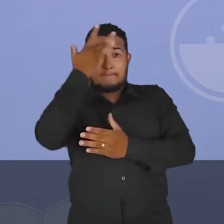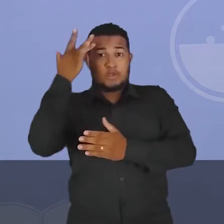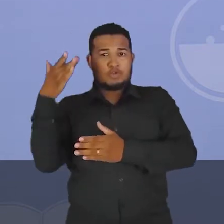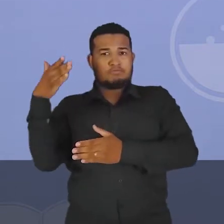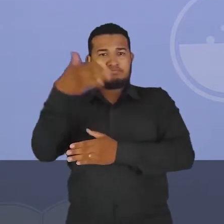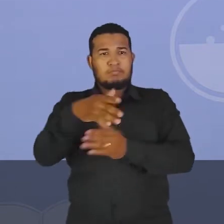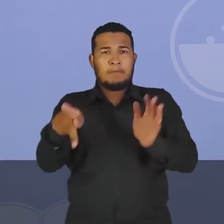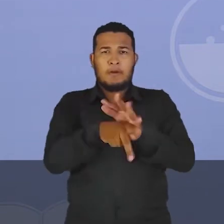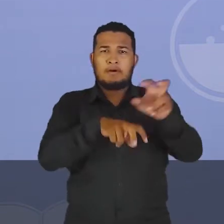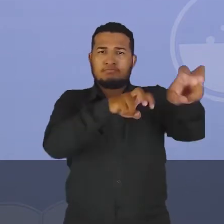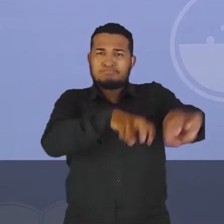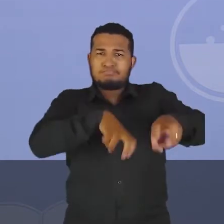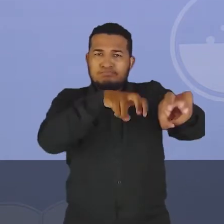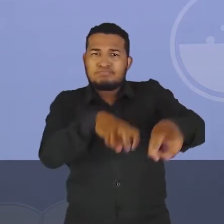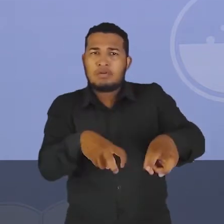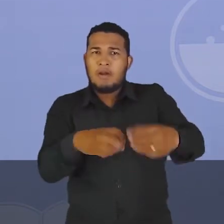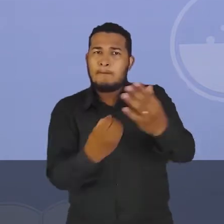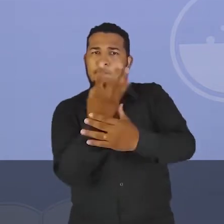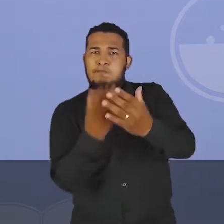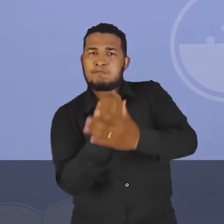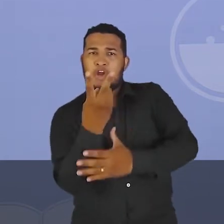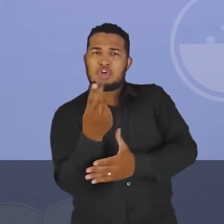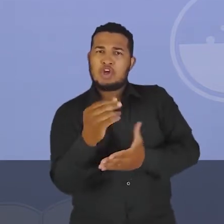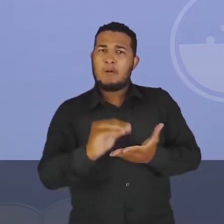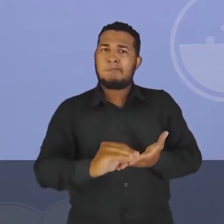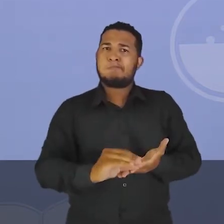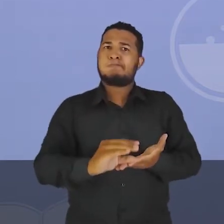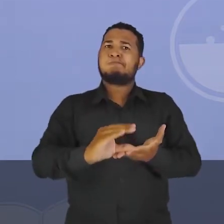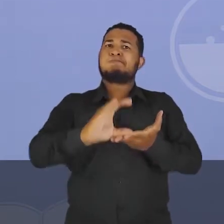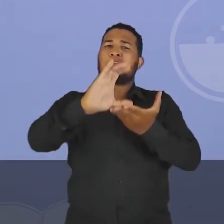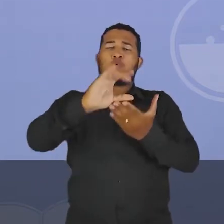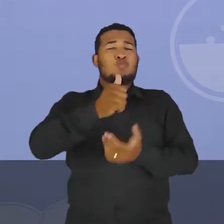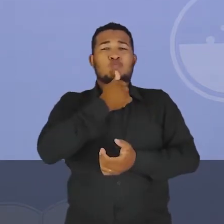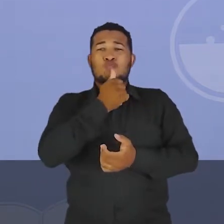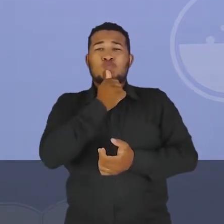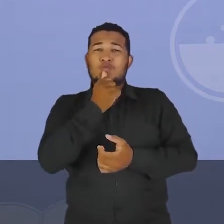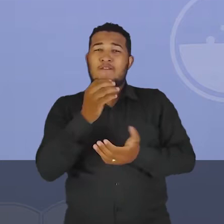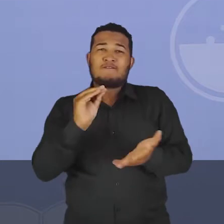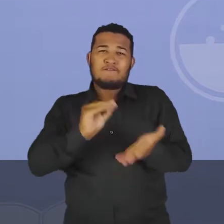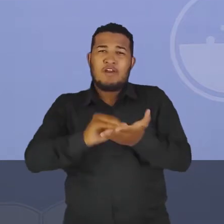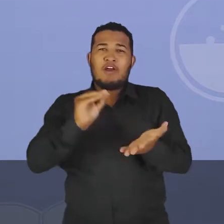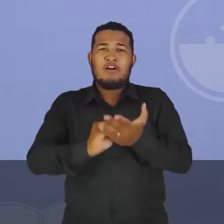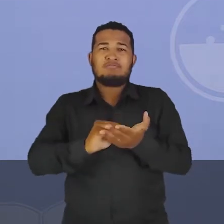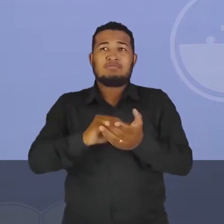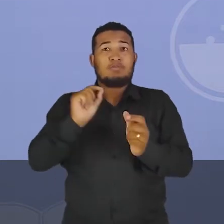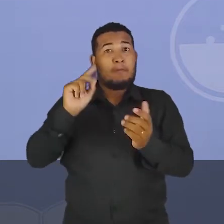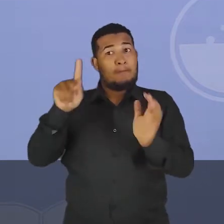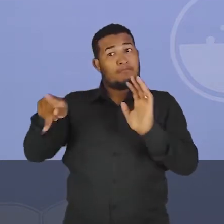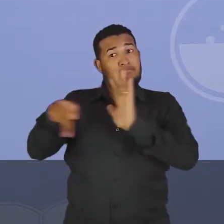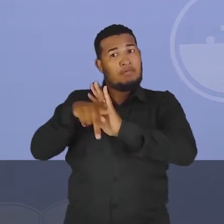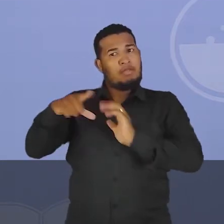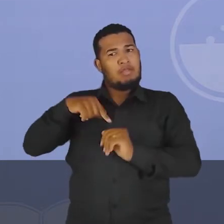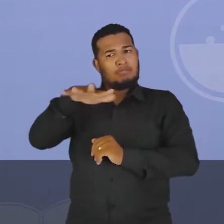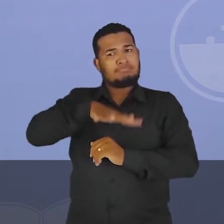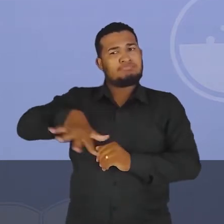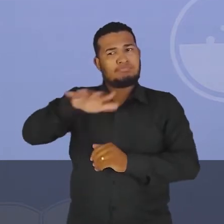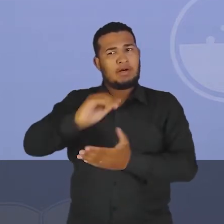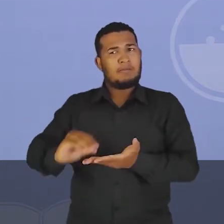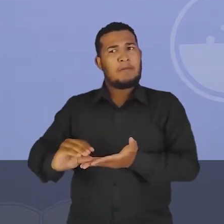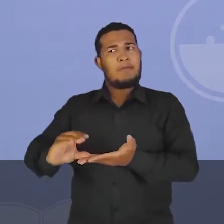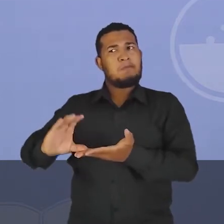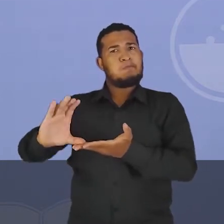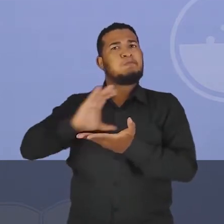essa agricultura, para produzir, para gerar riquezas, para fazer valer esse investimento que era estar numa capitania, que é